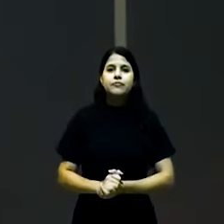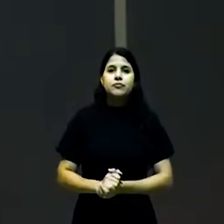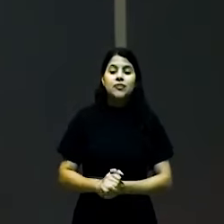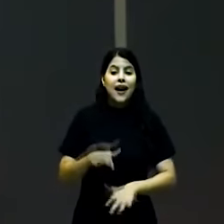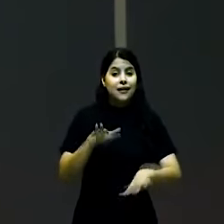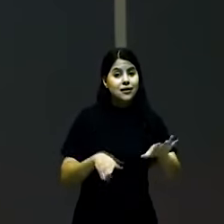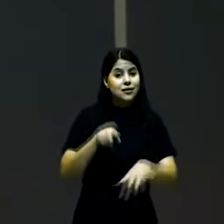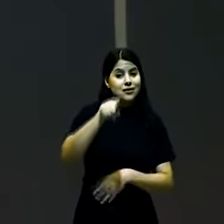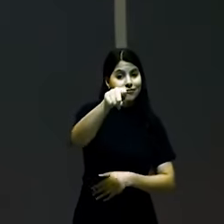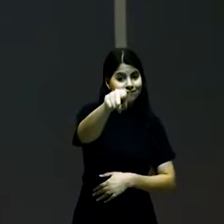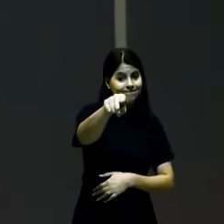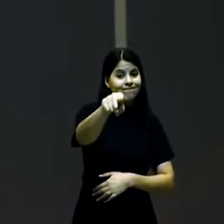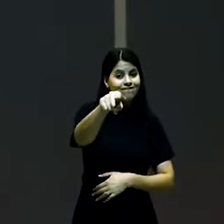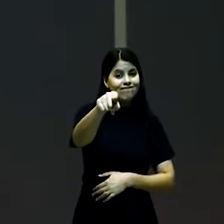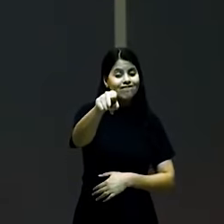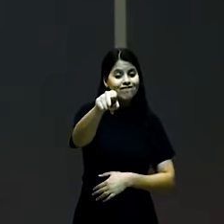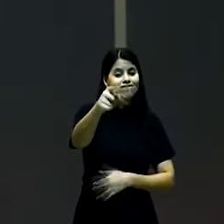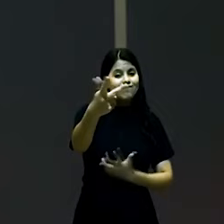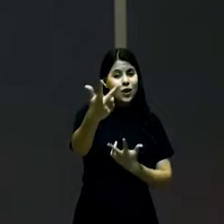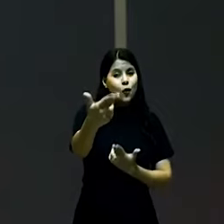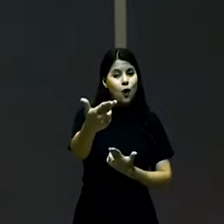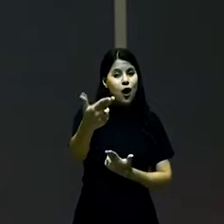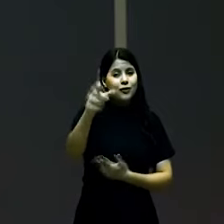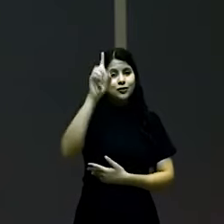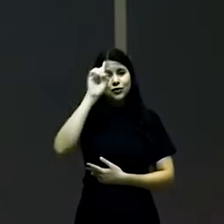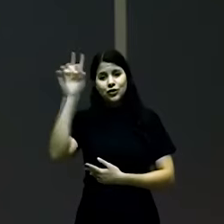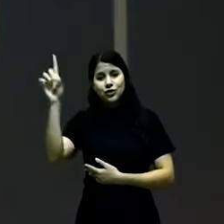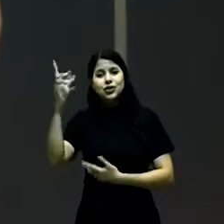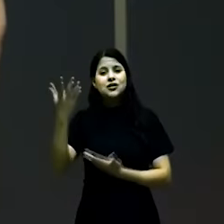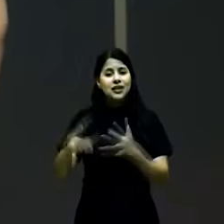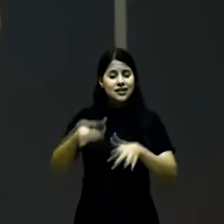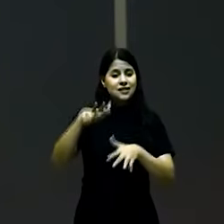Talvez você alguma vez ou algumas vezes